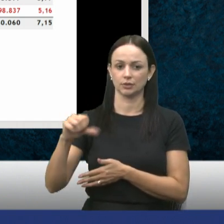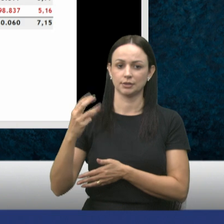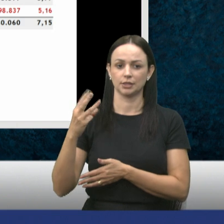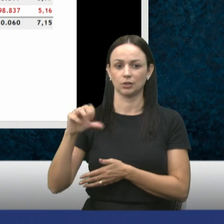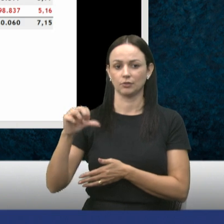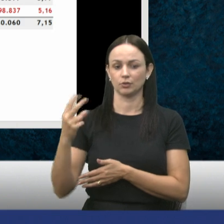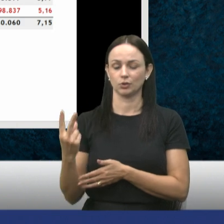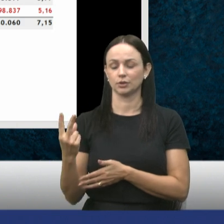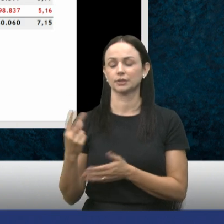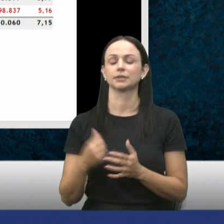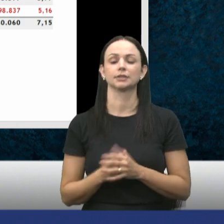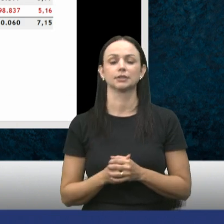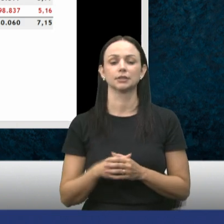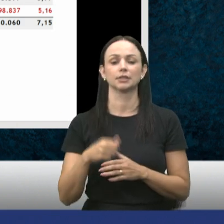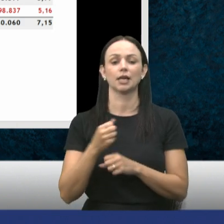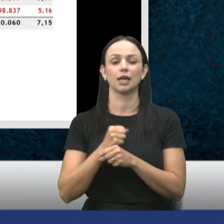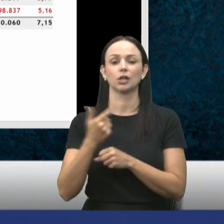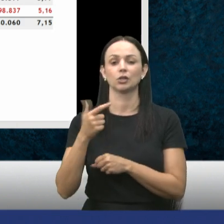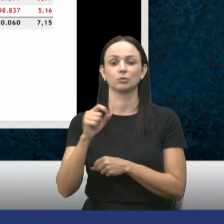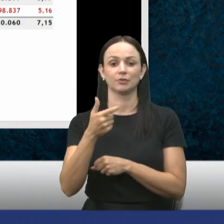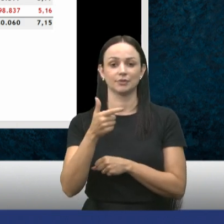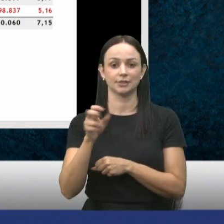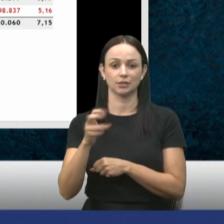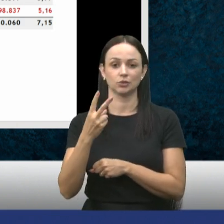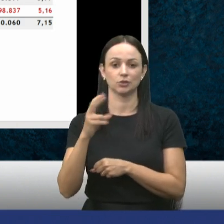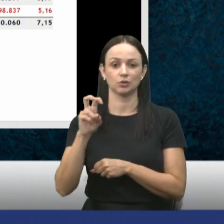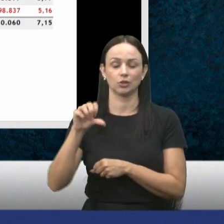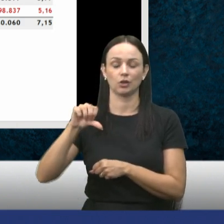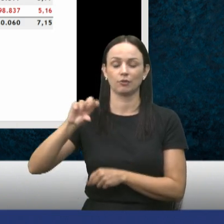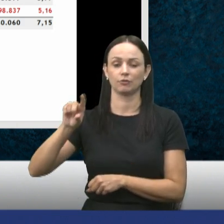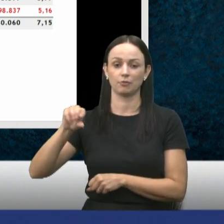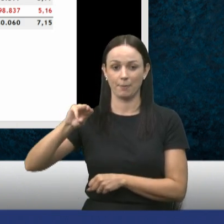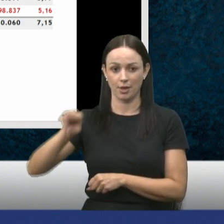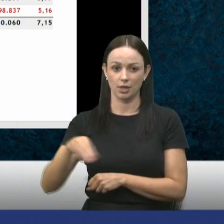242.269.392 e em 2025,